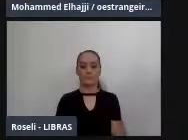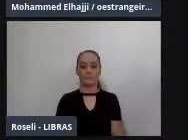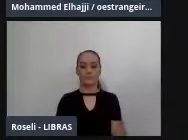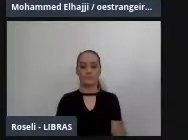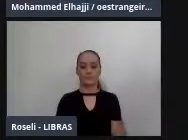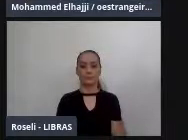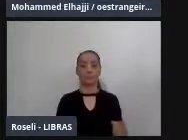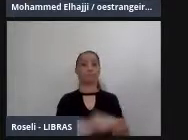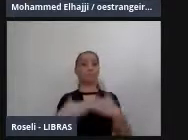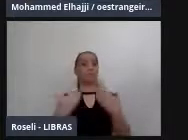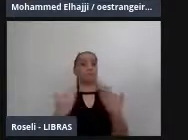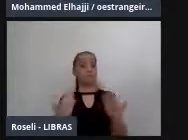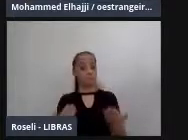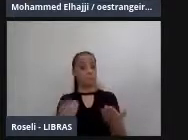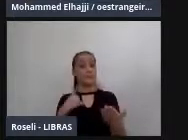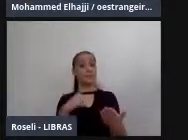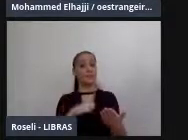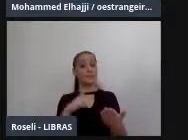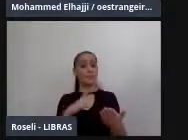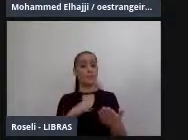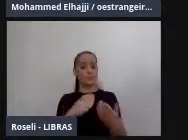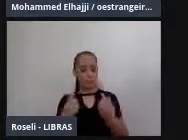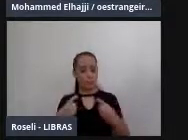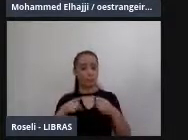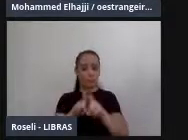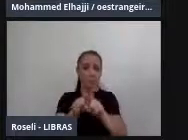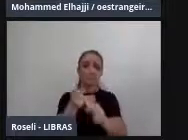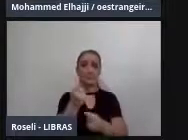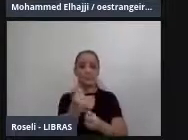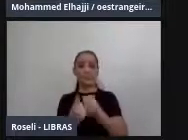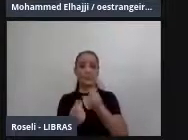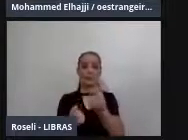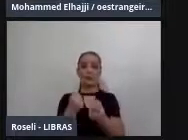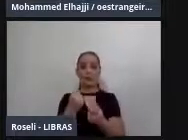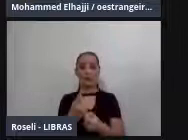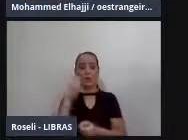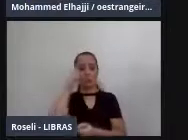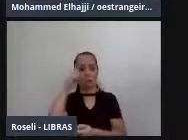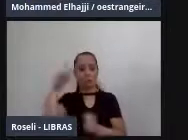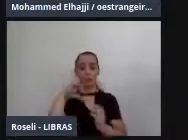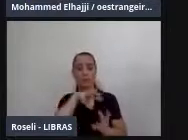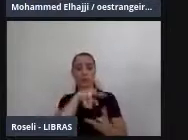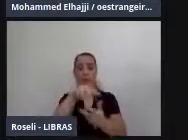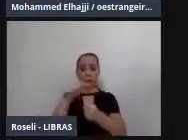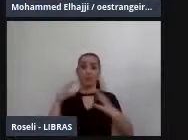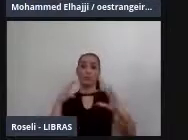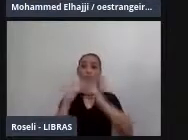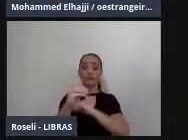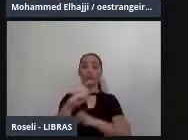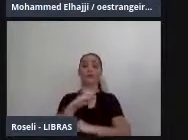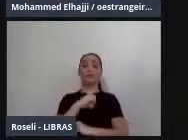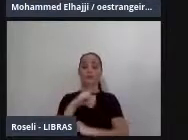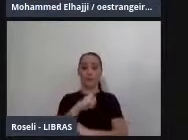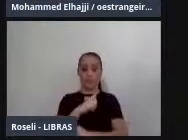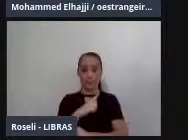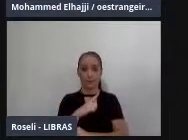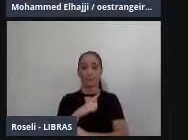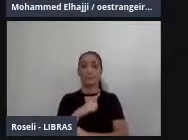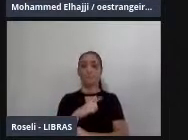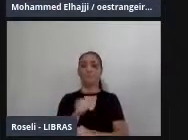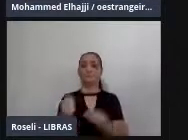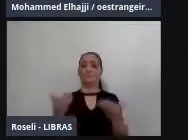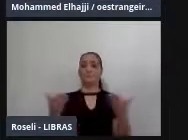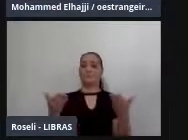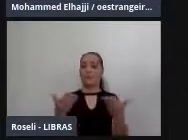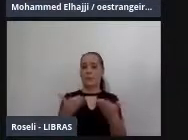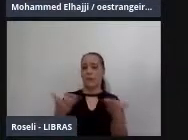Então, nós temos também algumas parcerias, pode ir para o Dia Mundial do Refugiado. Nós vamos ter agora